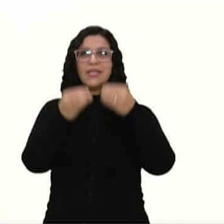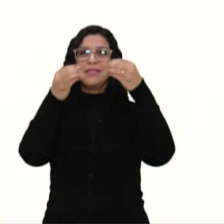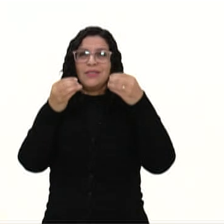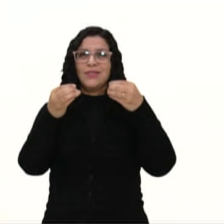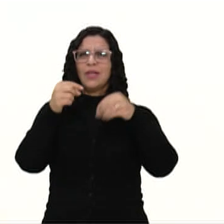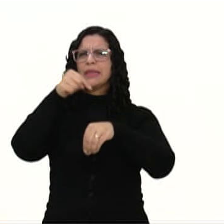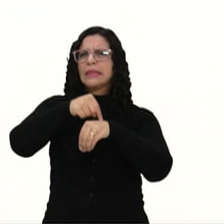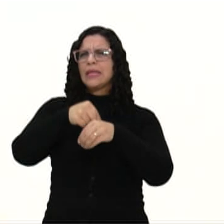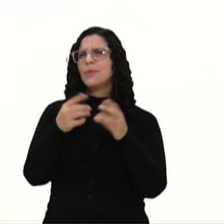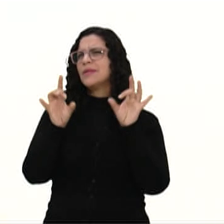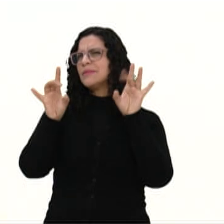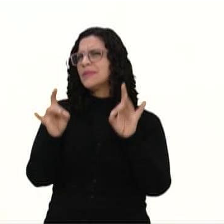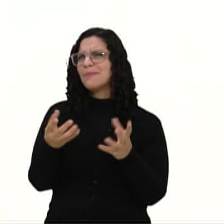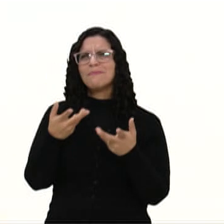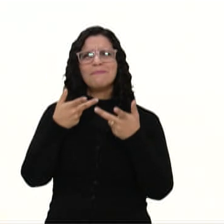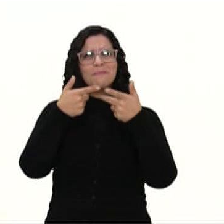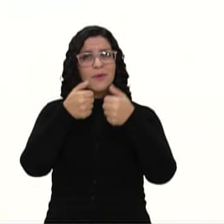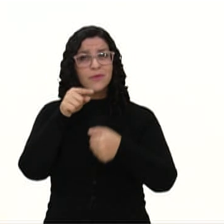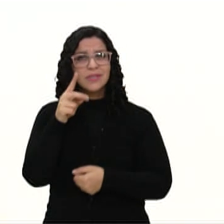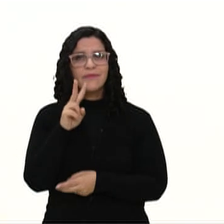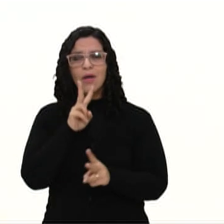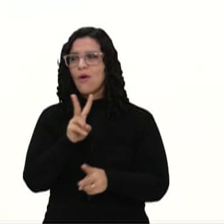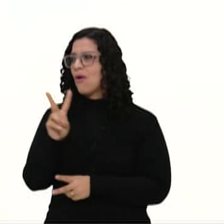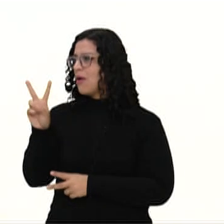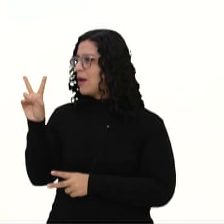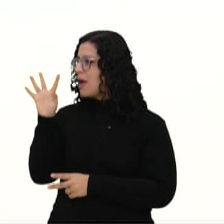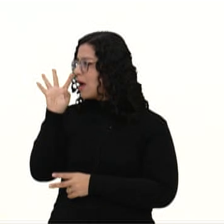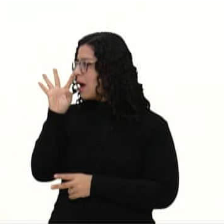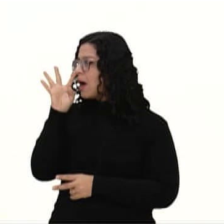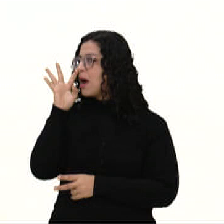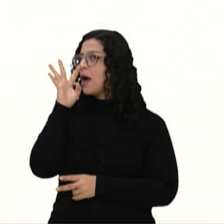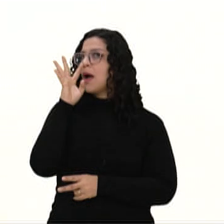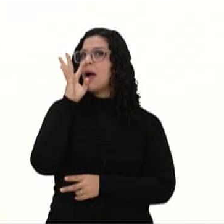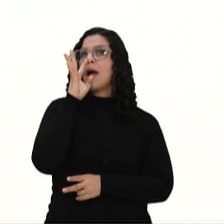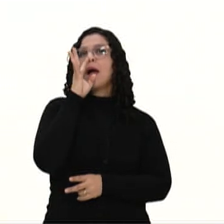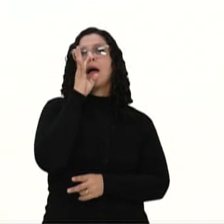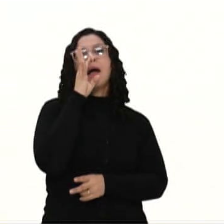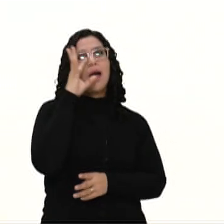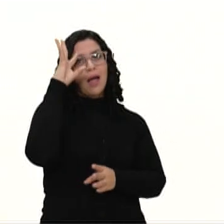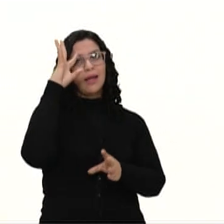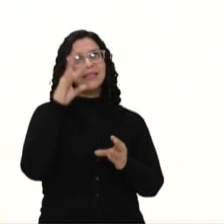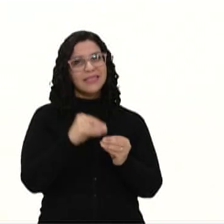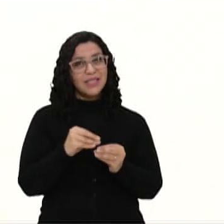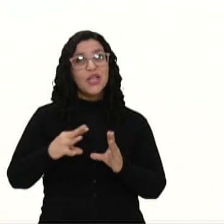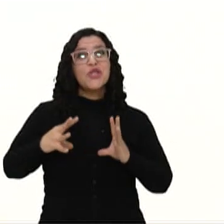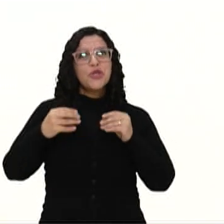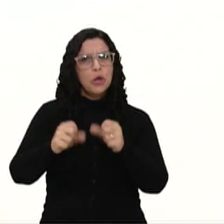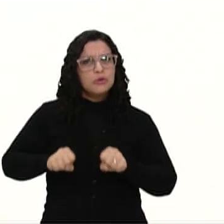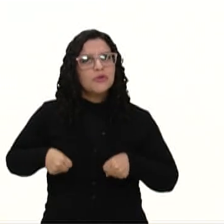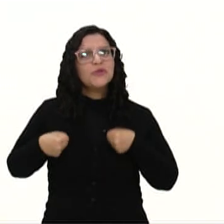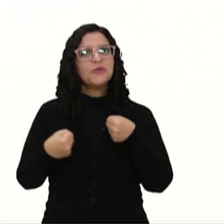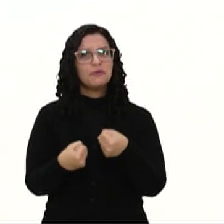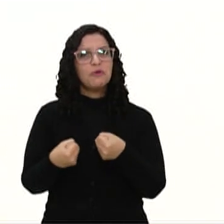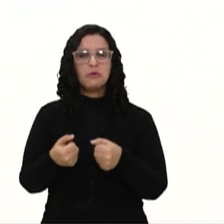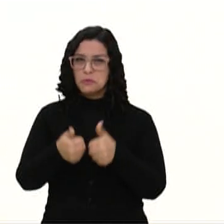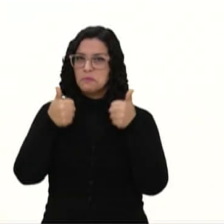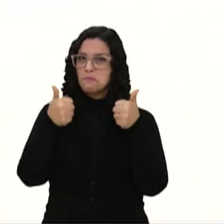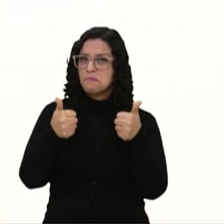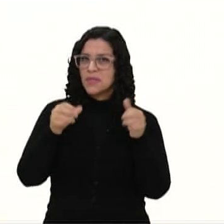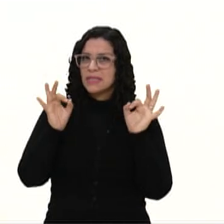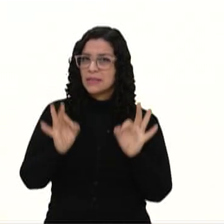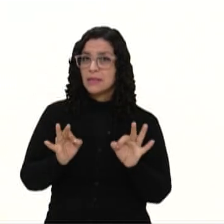momentos maravilhosos, que te farão olhar para trás e compreender que tudo isto valeu a pena. Qual